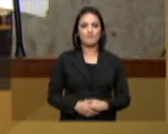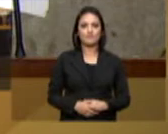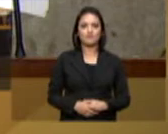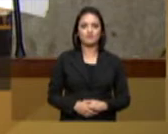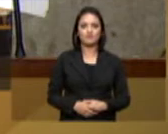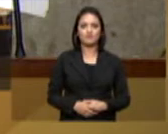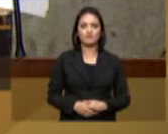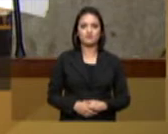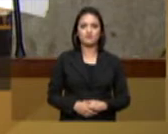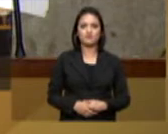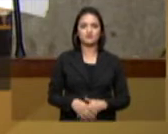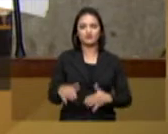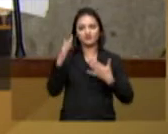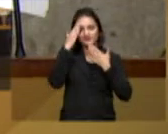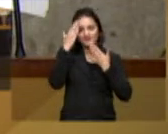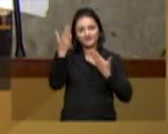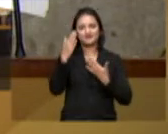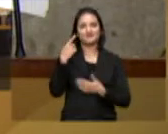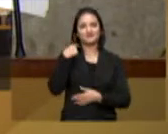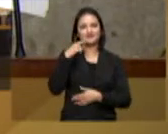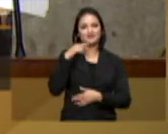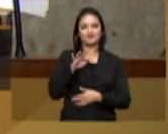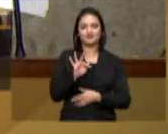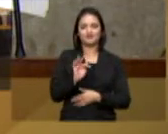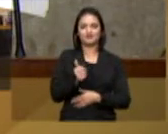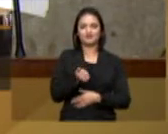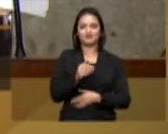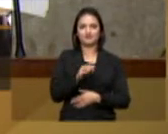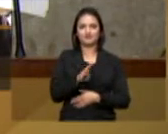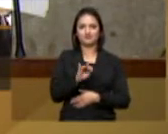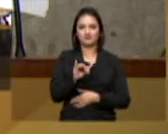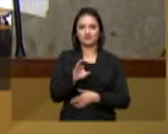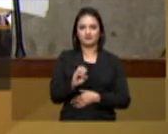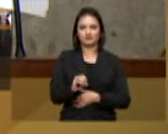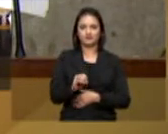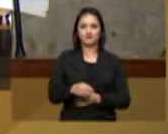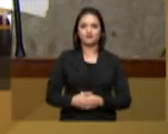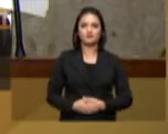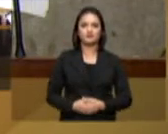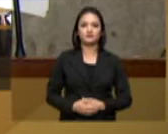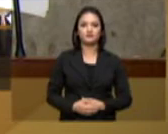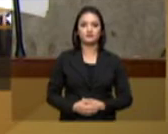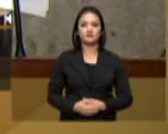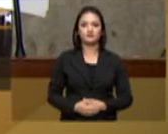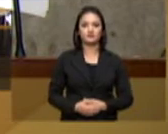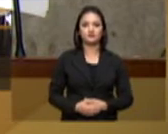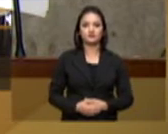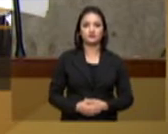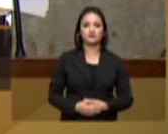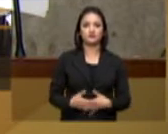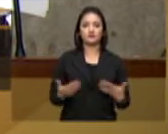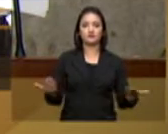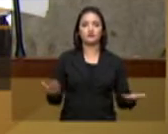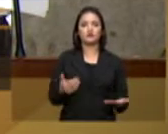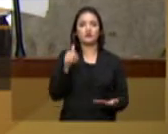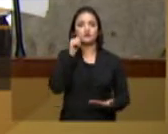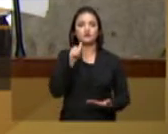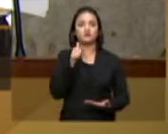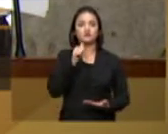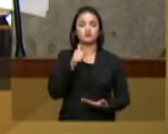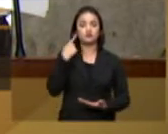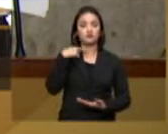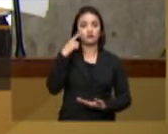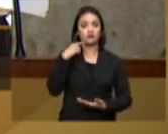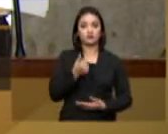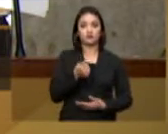Agradeço ao doutor Fábio Calcini e agora concedo a palavra à doutora Ariane